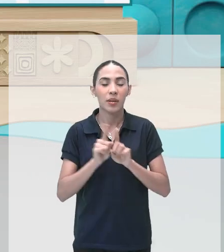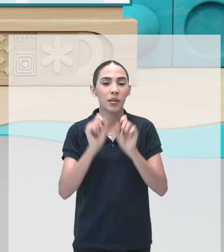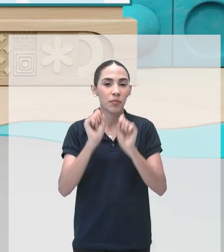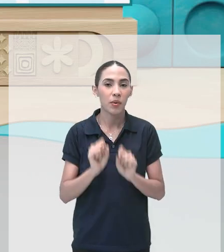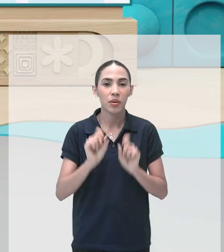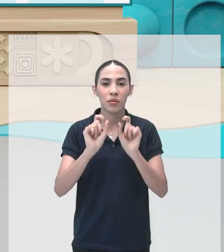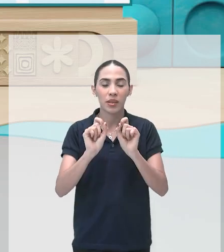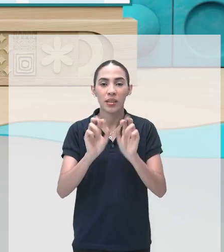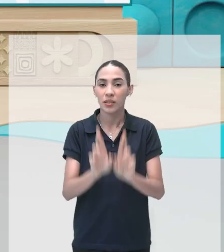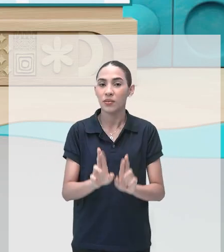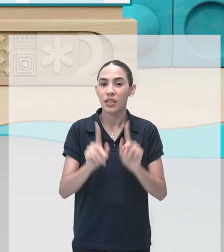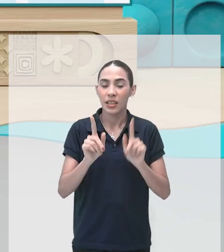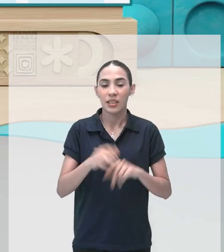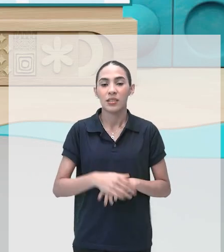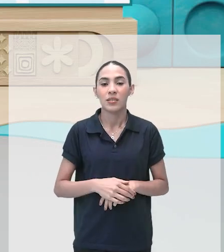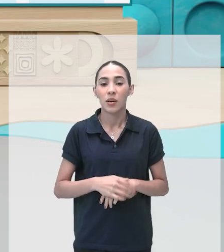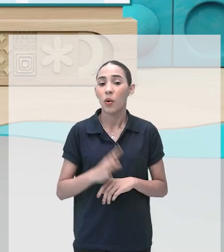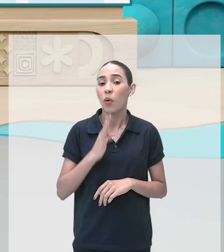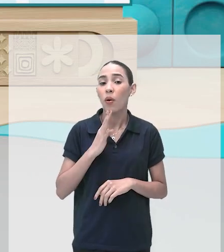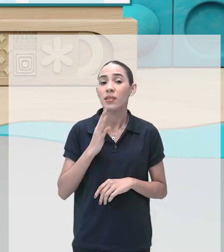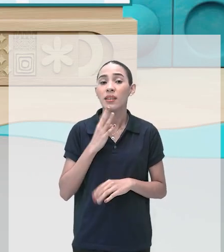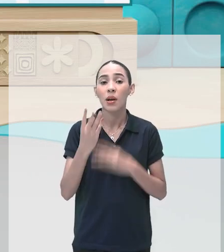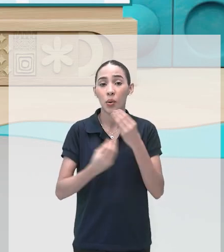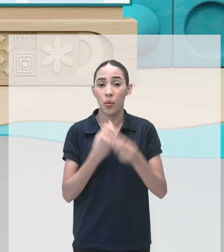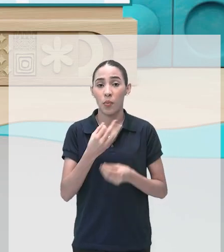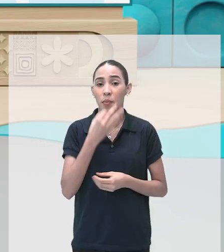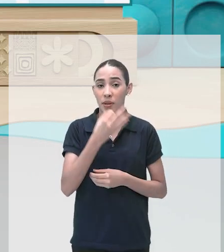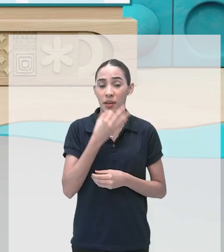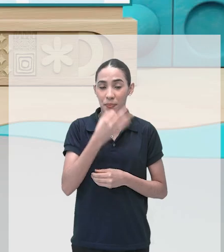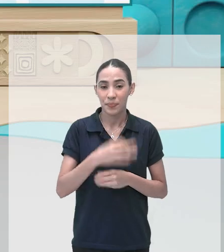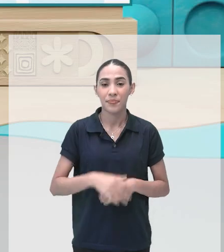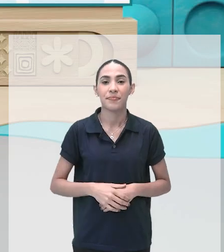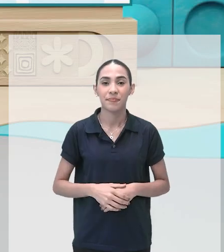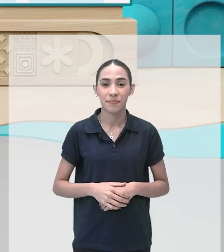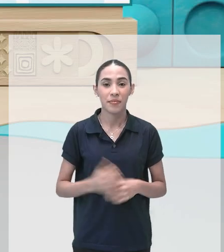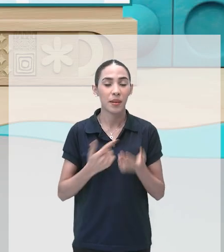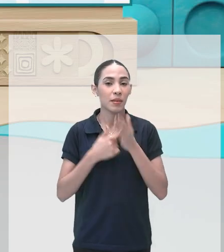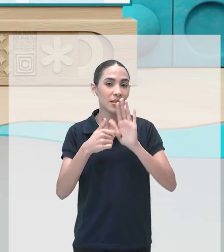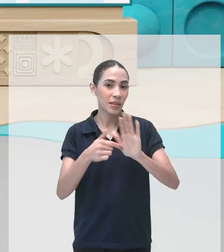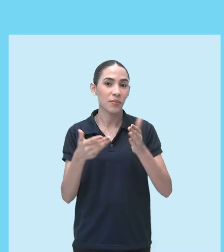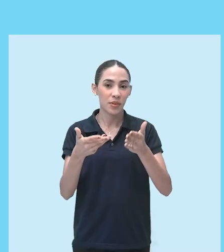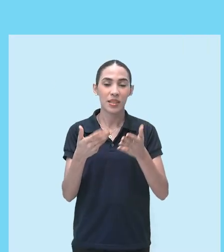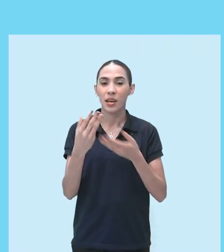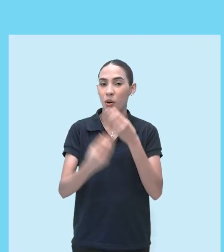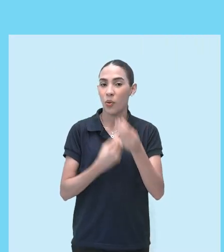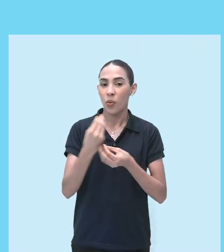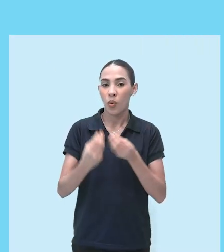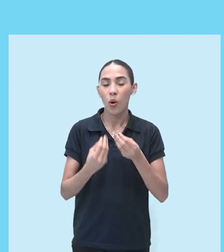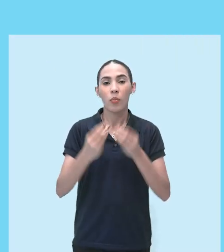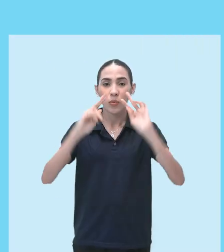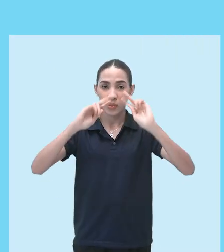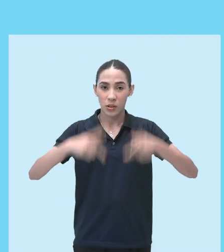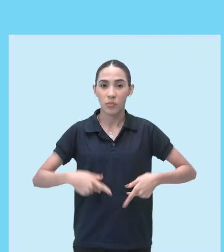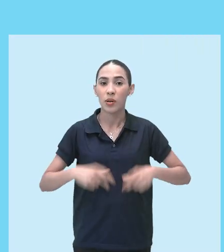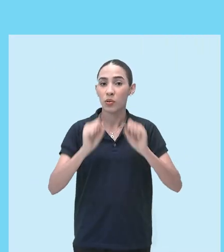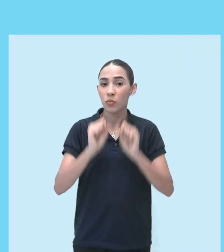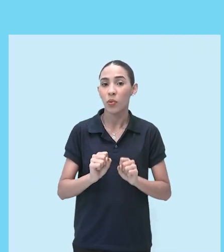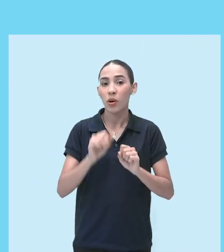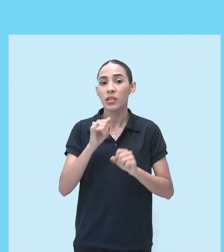de formas diferentes. Vamos conhecer esses posicionamentos? Então, apresento para vocês como o ser humano pode